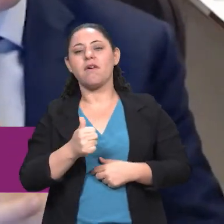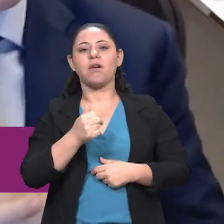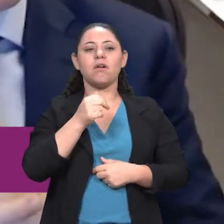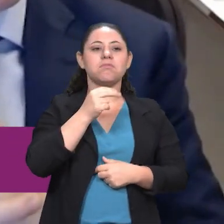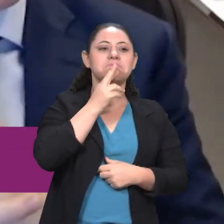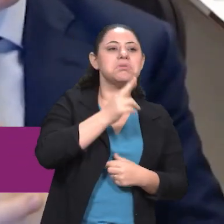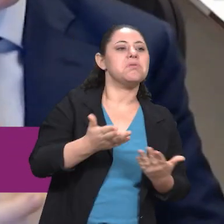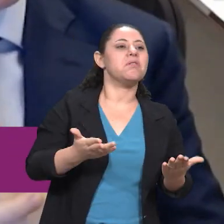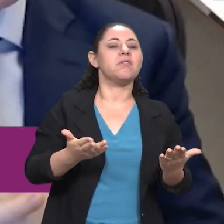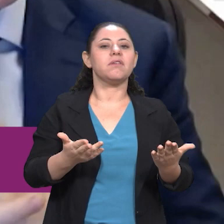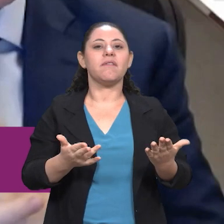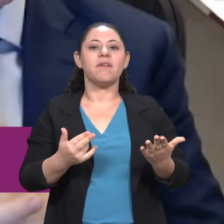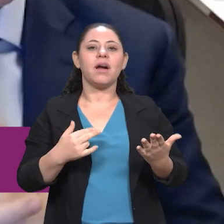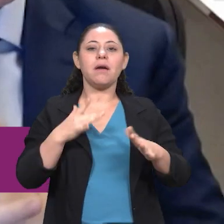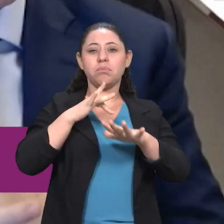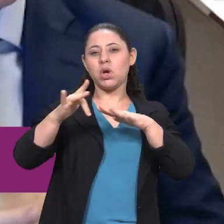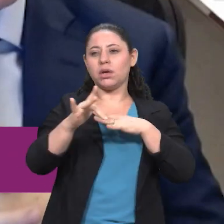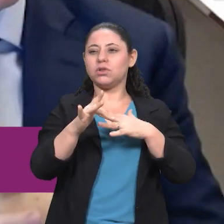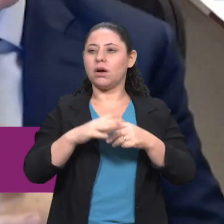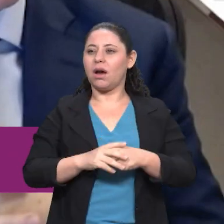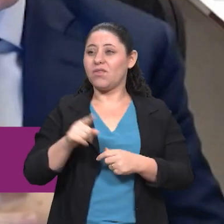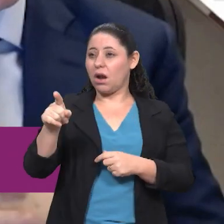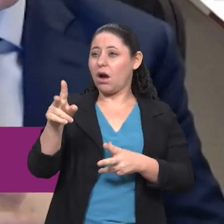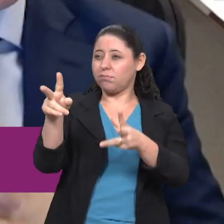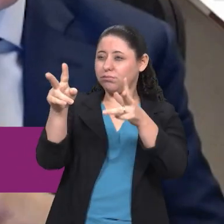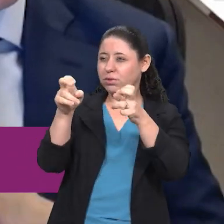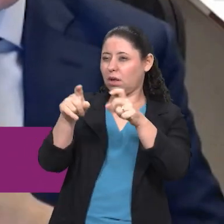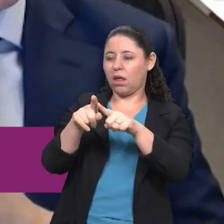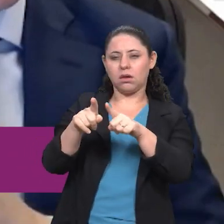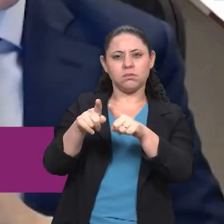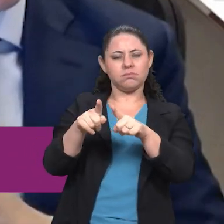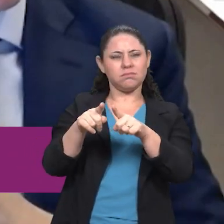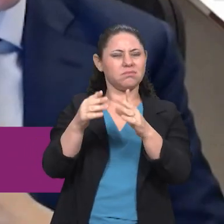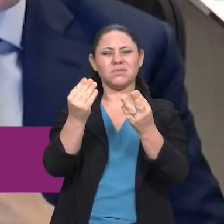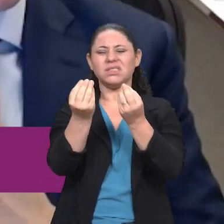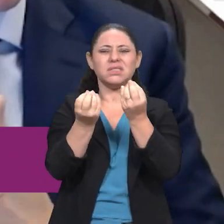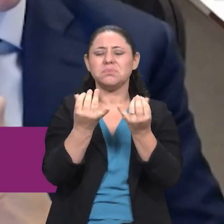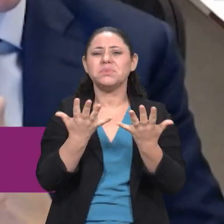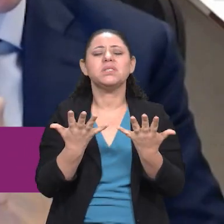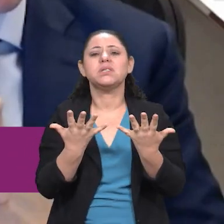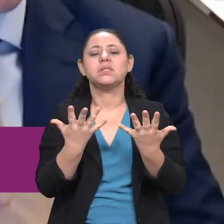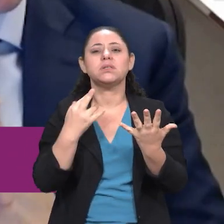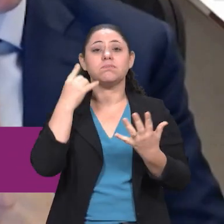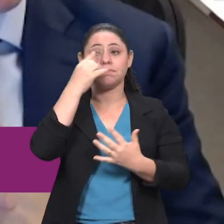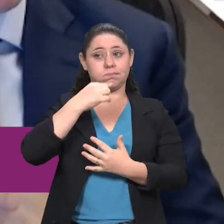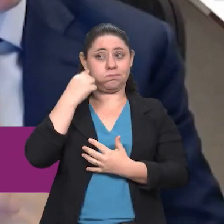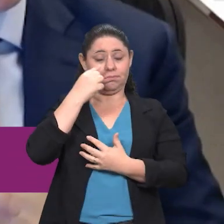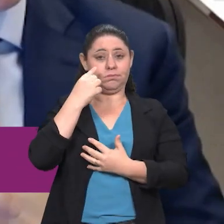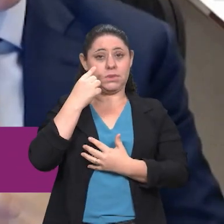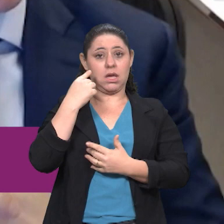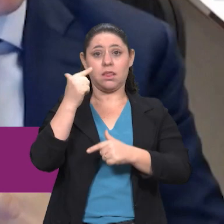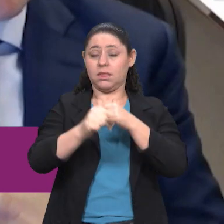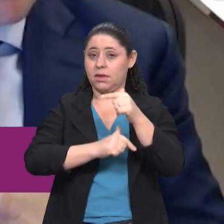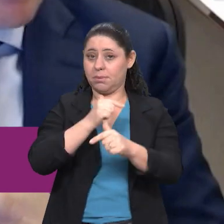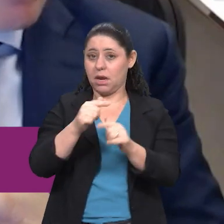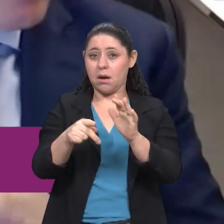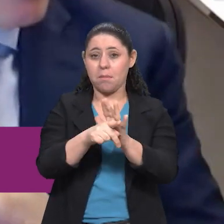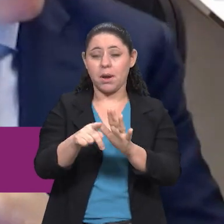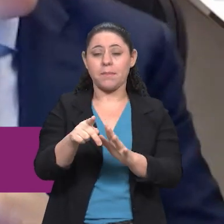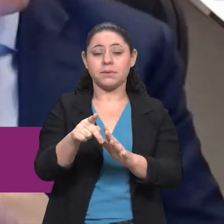do judiciário, né, vocês advogados, como é que é trabalhar, né, com, não só apenas lidando com essa questão dos